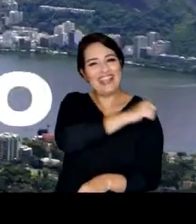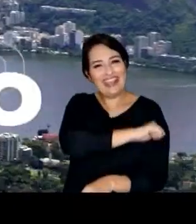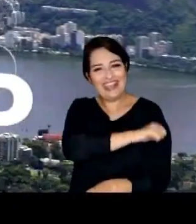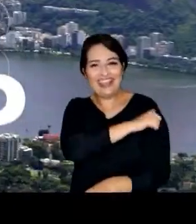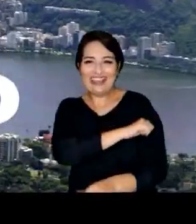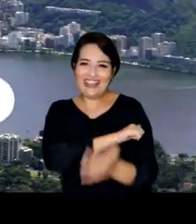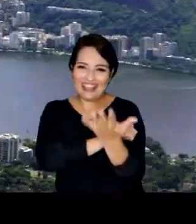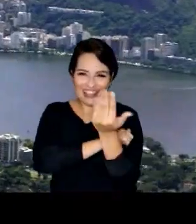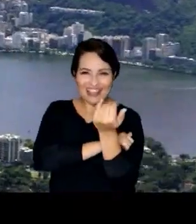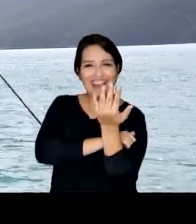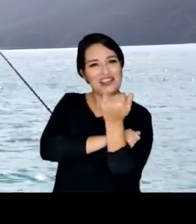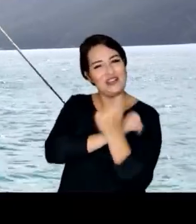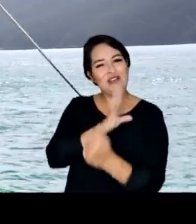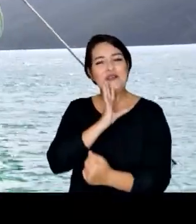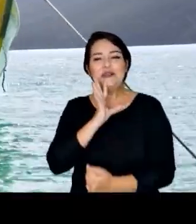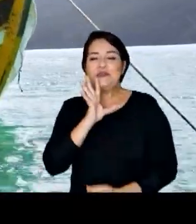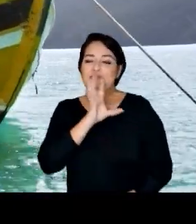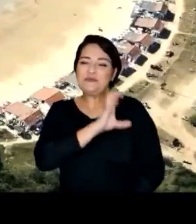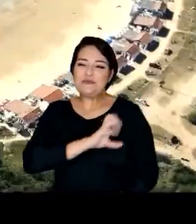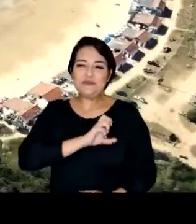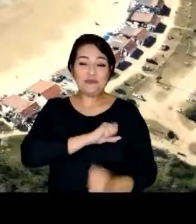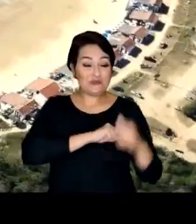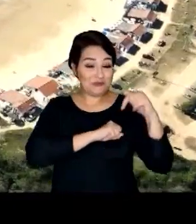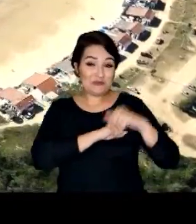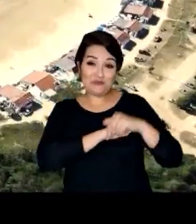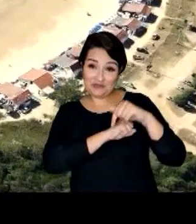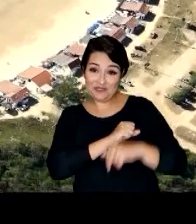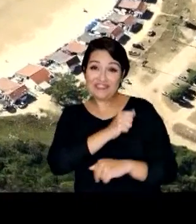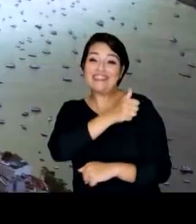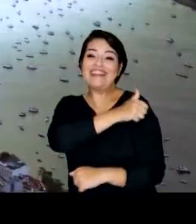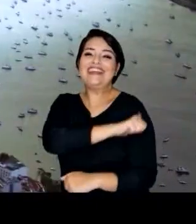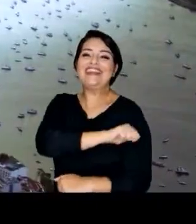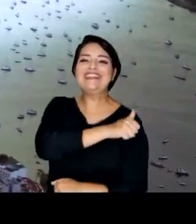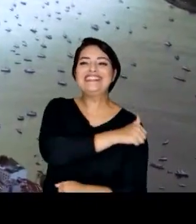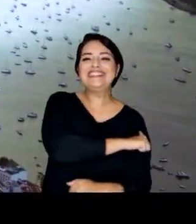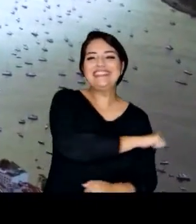Rio de Janeiro vem se apaixonar